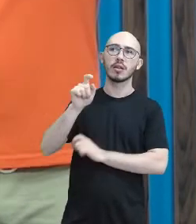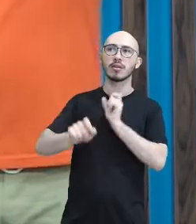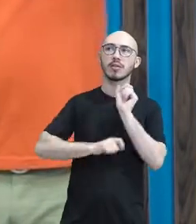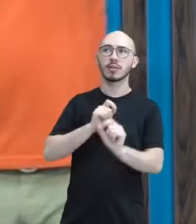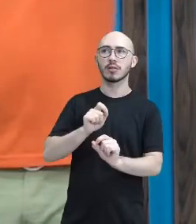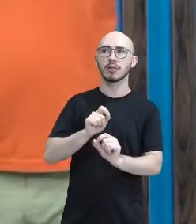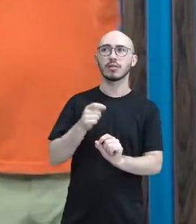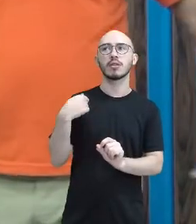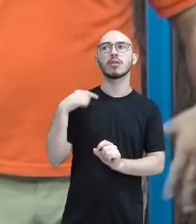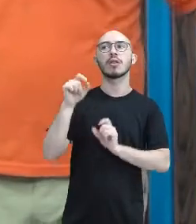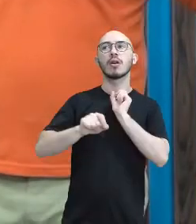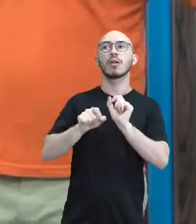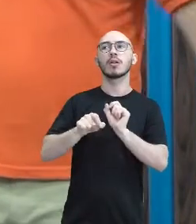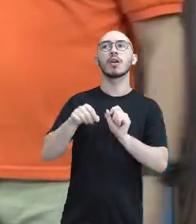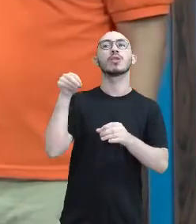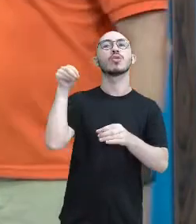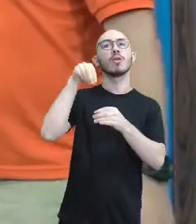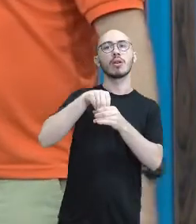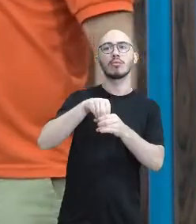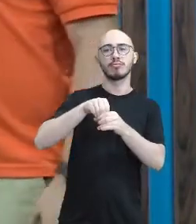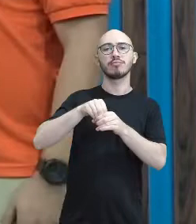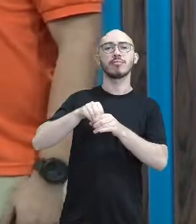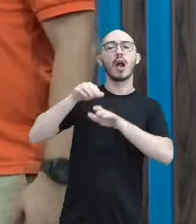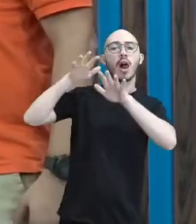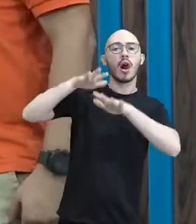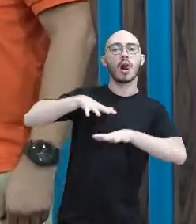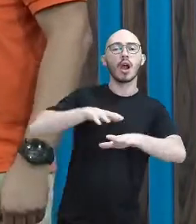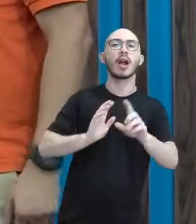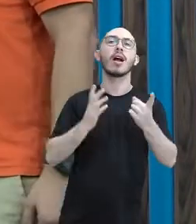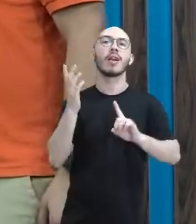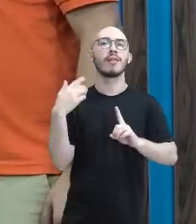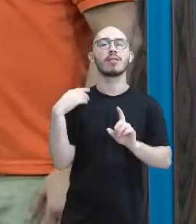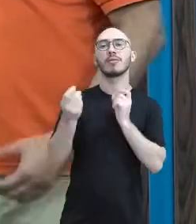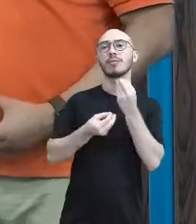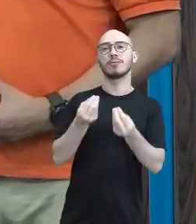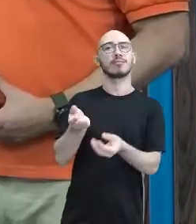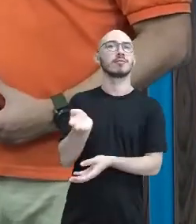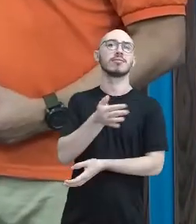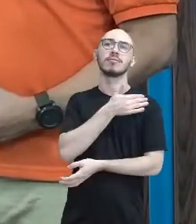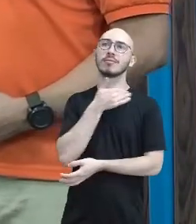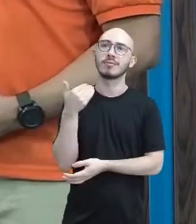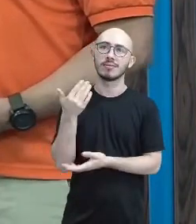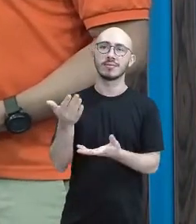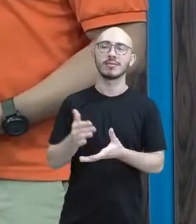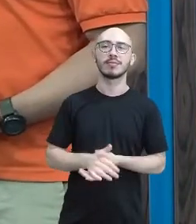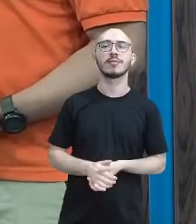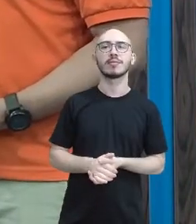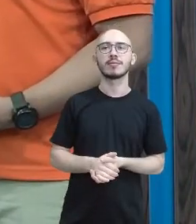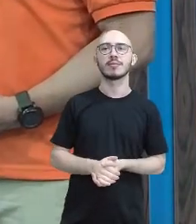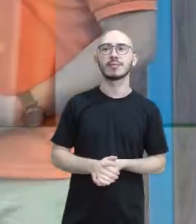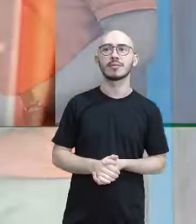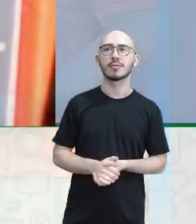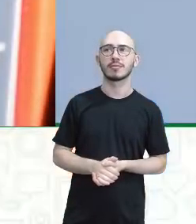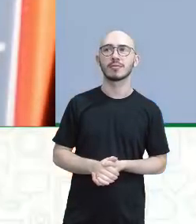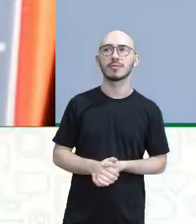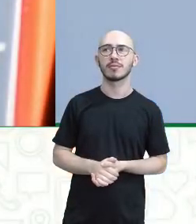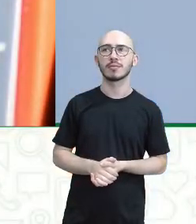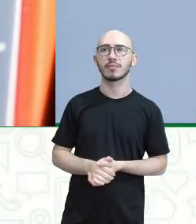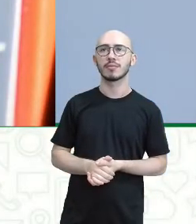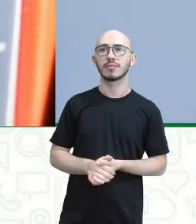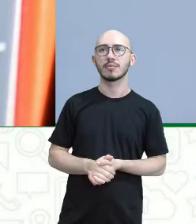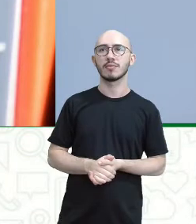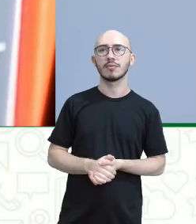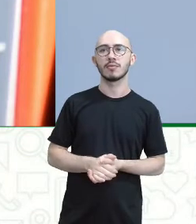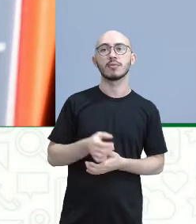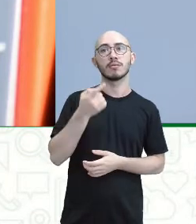jogar num galo da madrugada, ela morre de infarto. Olha lá. Agora, vamos para outra aqui, ó. Read, vamos focar no read aqui, ó.